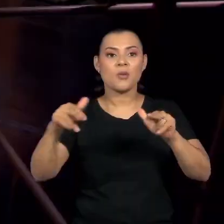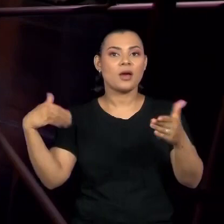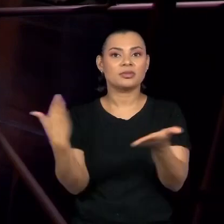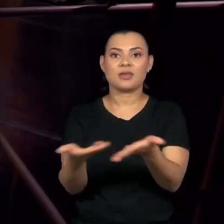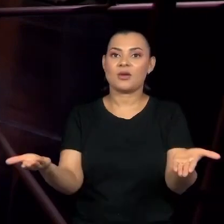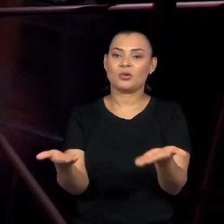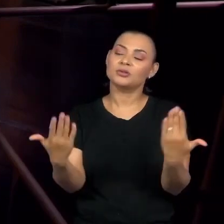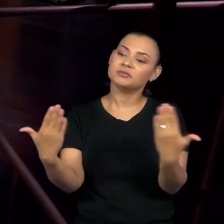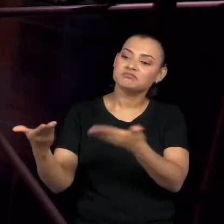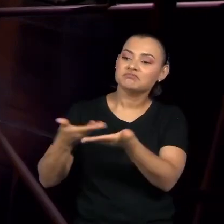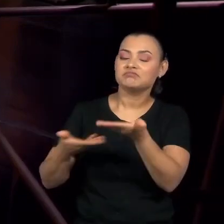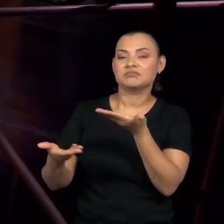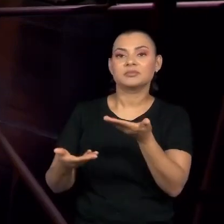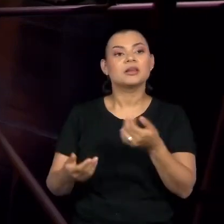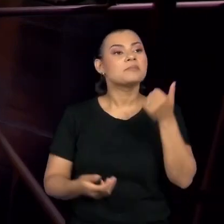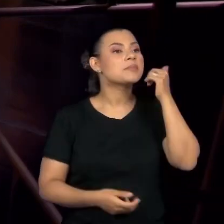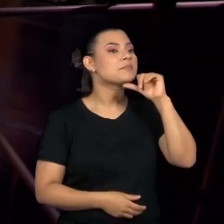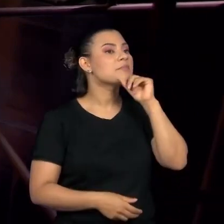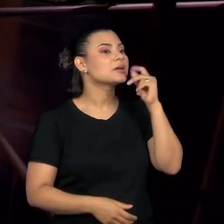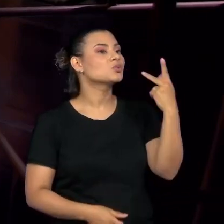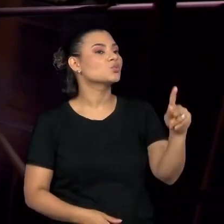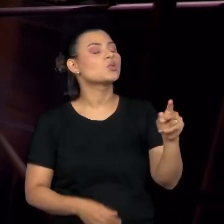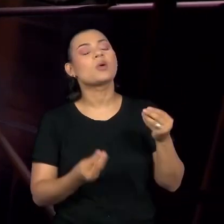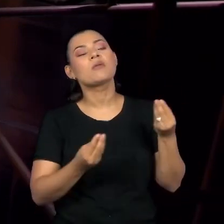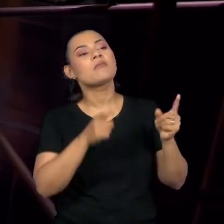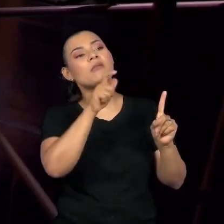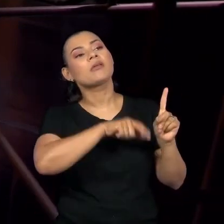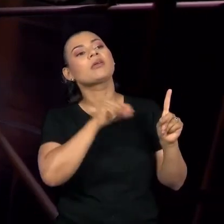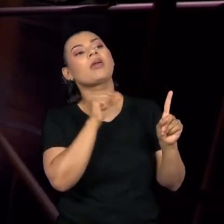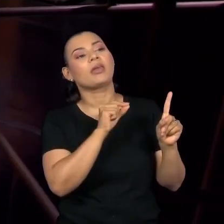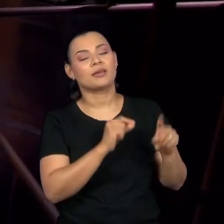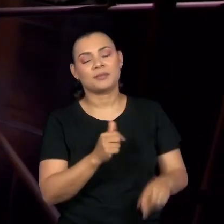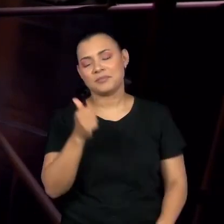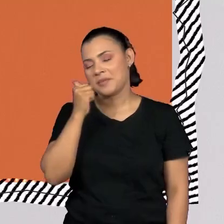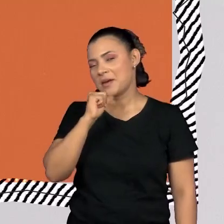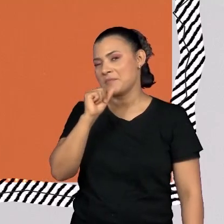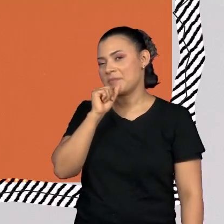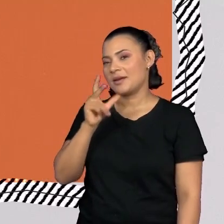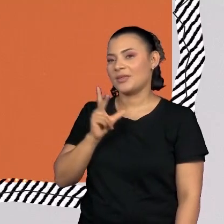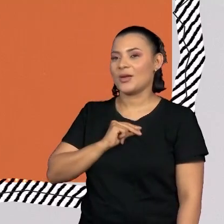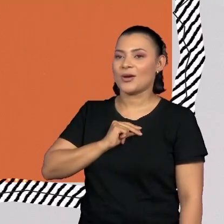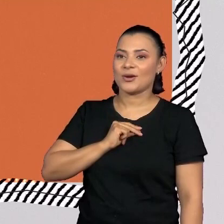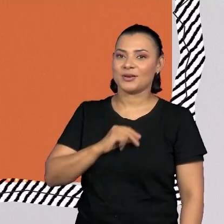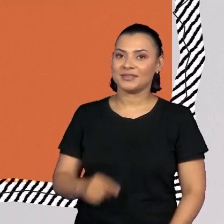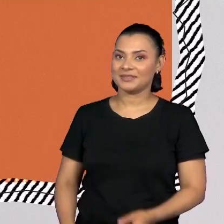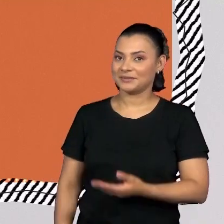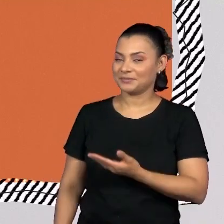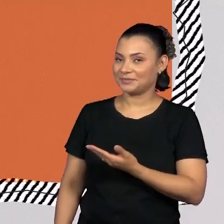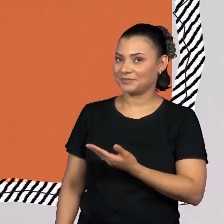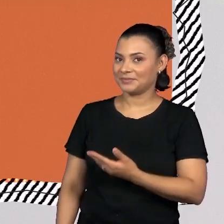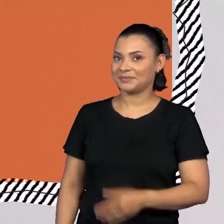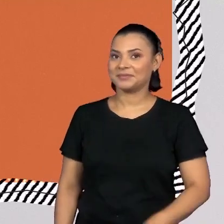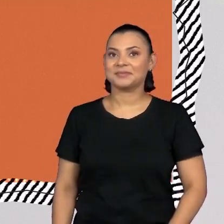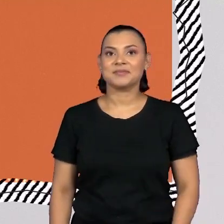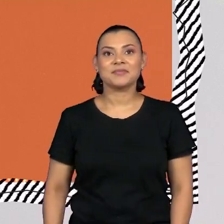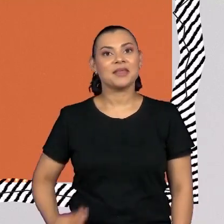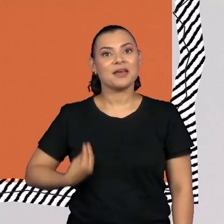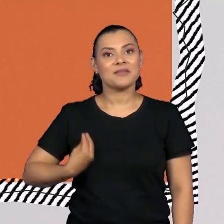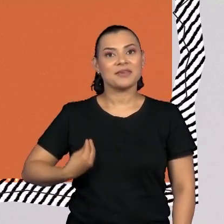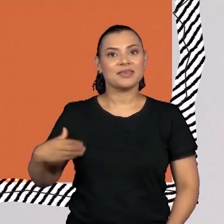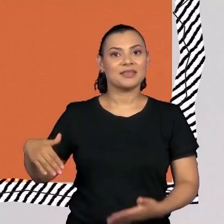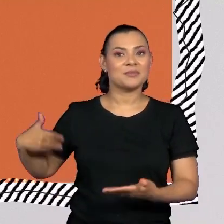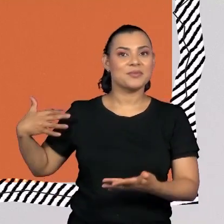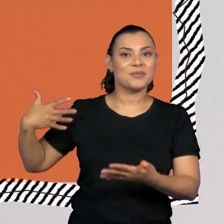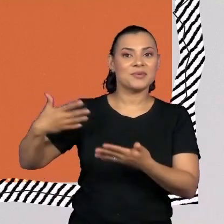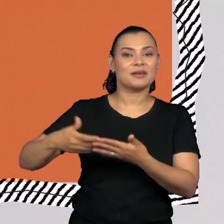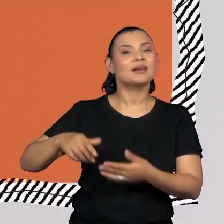hoje. E a sua mãe? Quem é essa figura? A mainha, meu Deus do céu, é o motivo de tudo que aconteceu na minha vida. Qual o